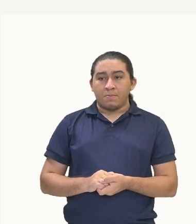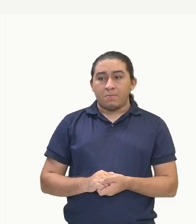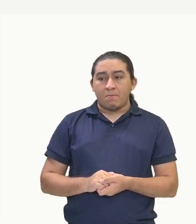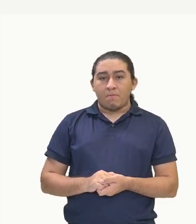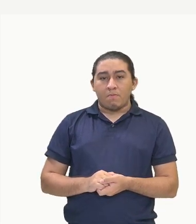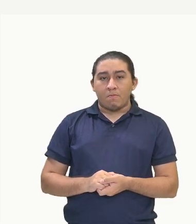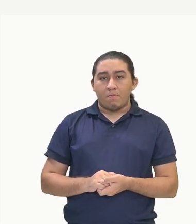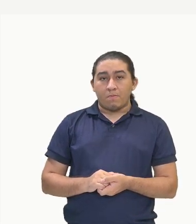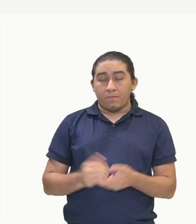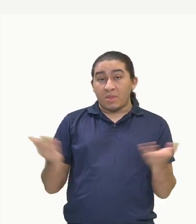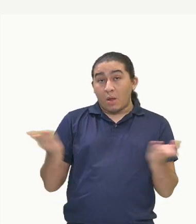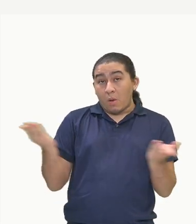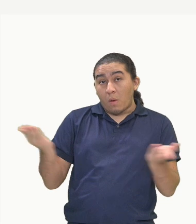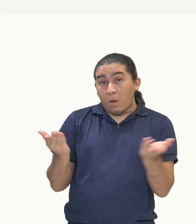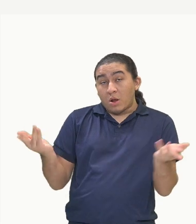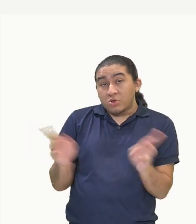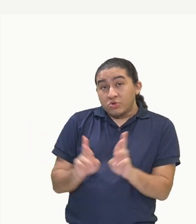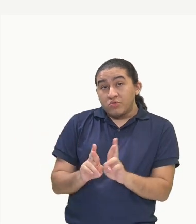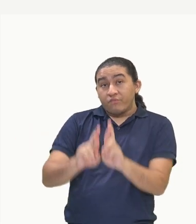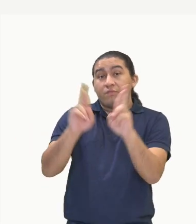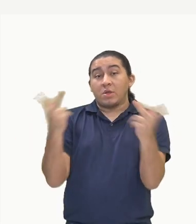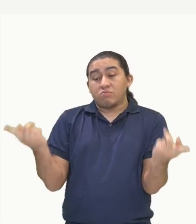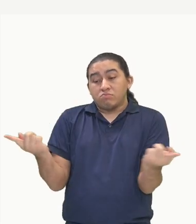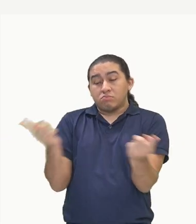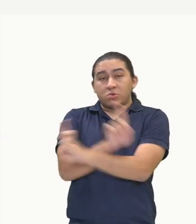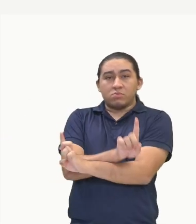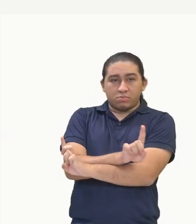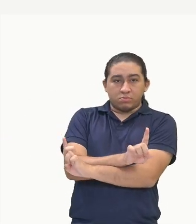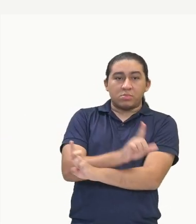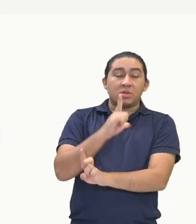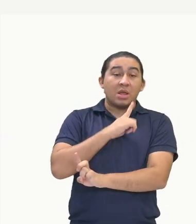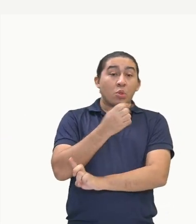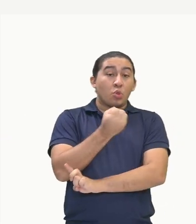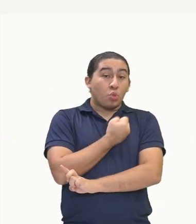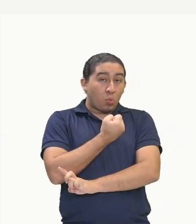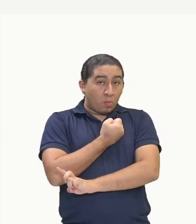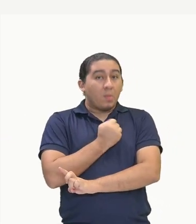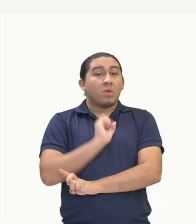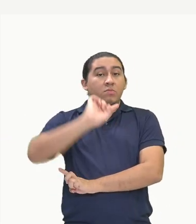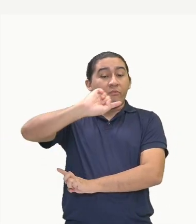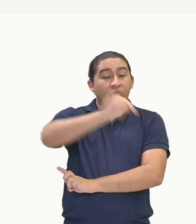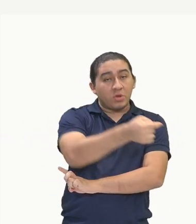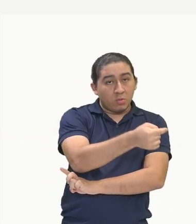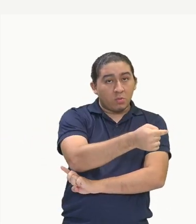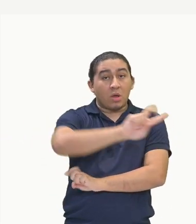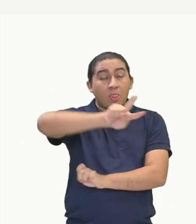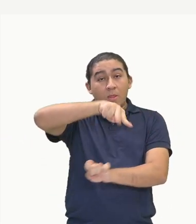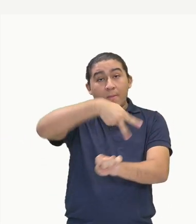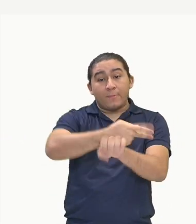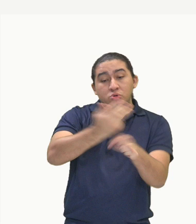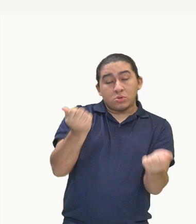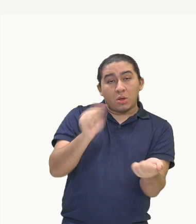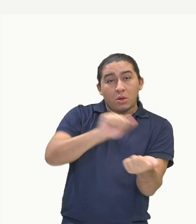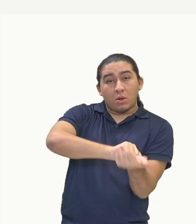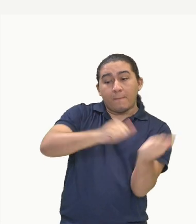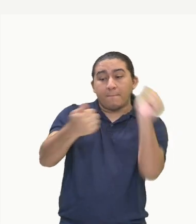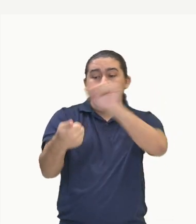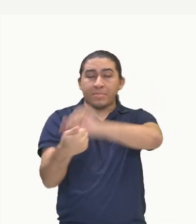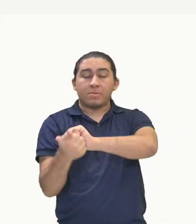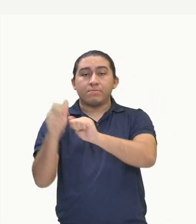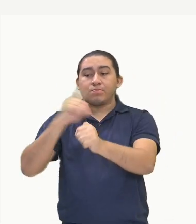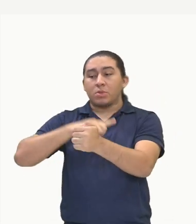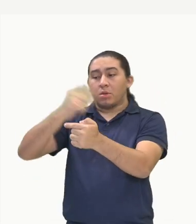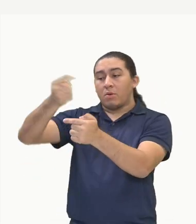processo inverso? Nós teremos o número decimal e nós vamos passar esse número para fração. Como que a gente faz